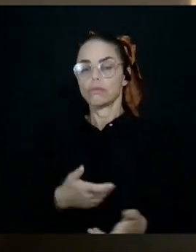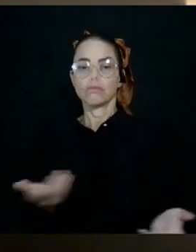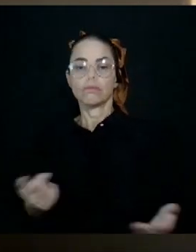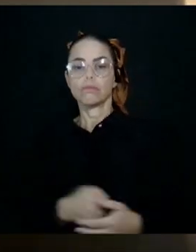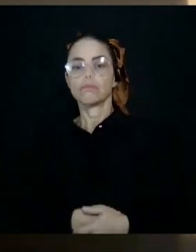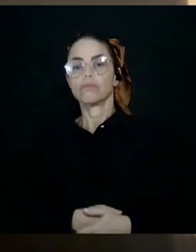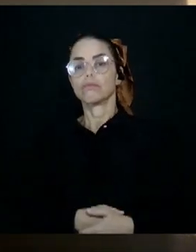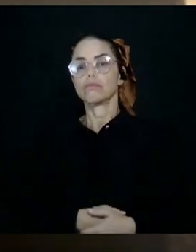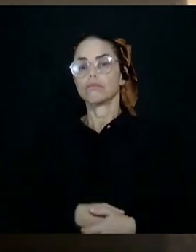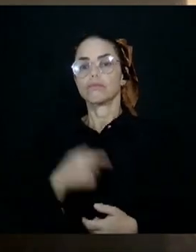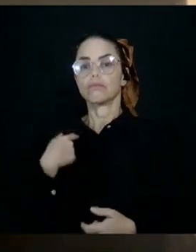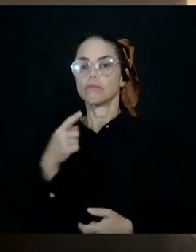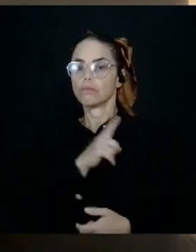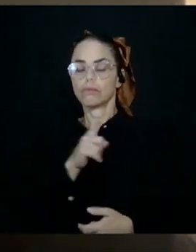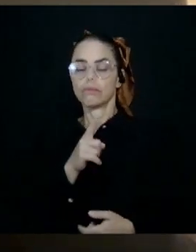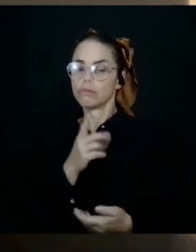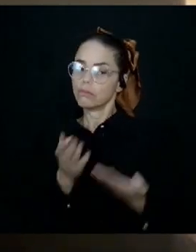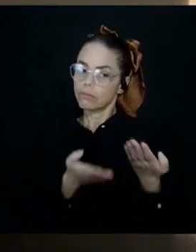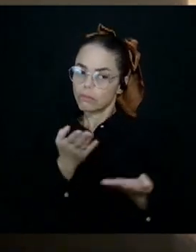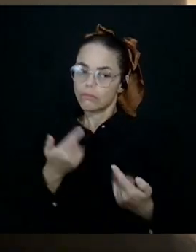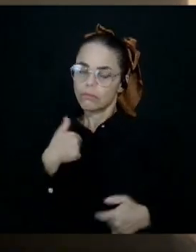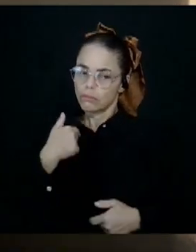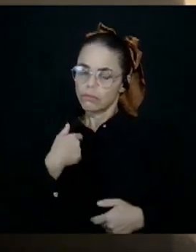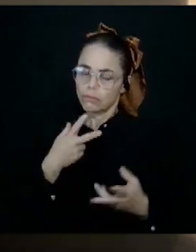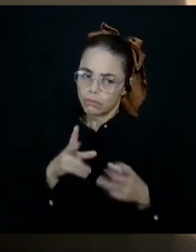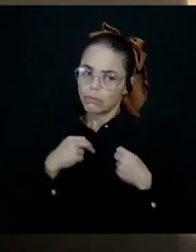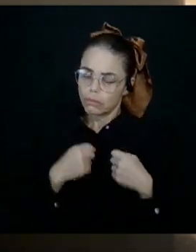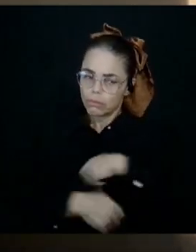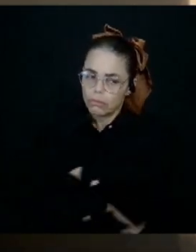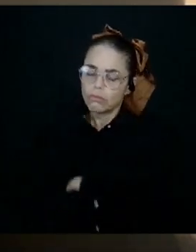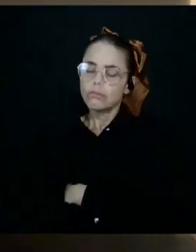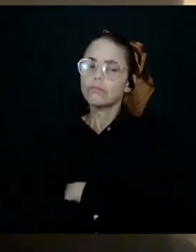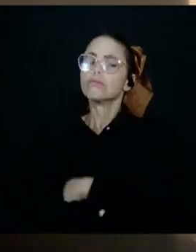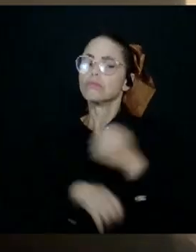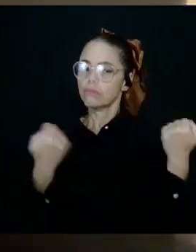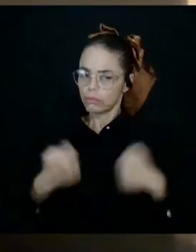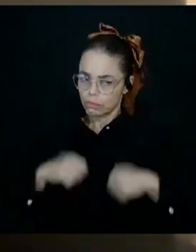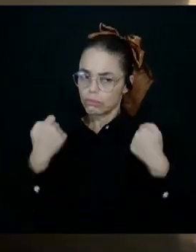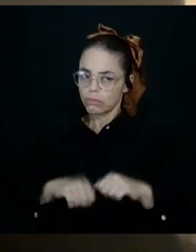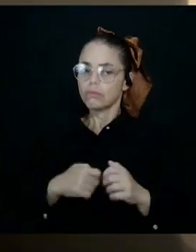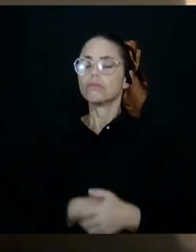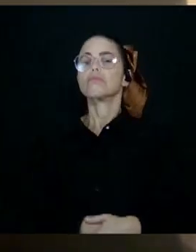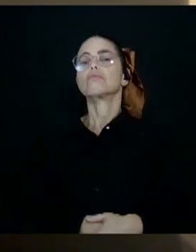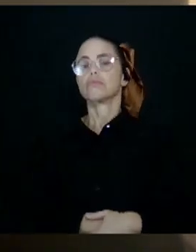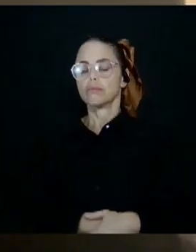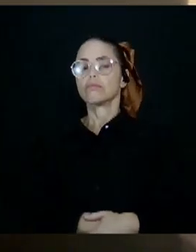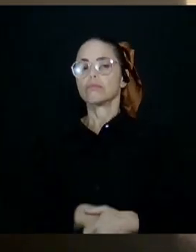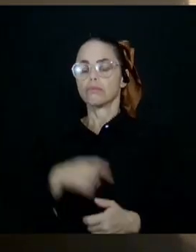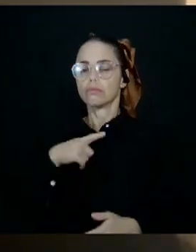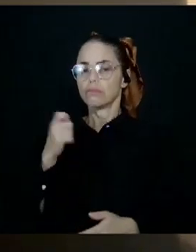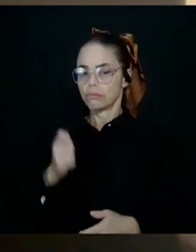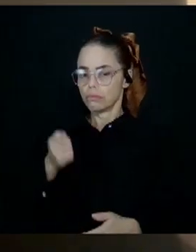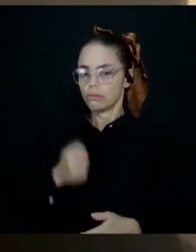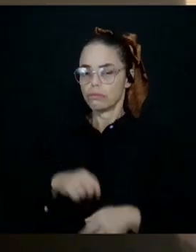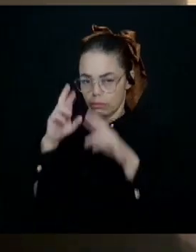sendo tratada de uma forma que eu mereço, que eu necessito e que eu exijo até, né? Então, essa é uma das funções principais